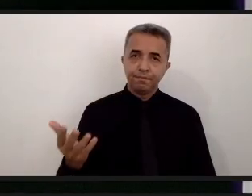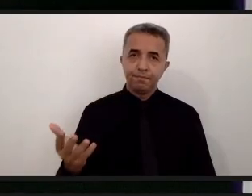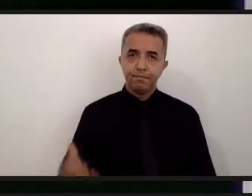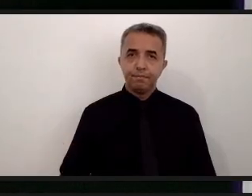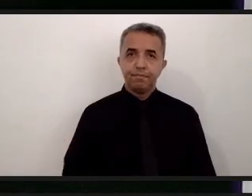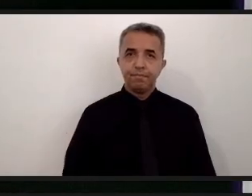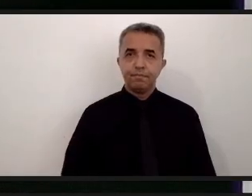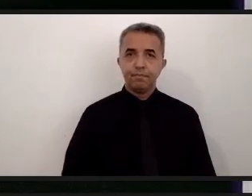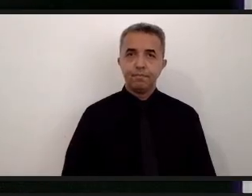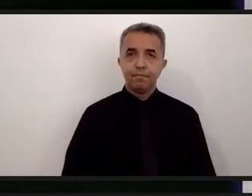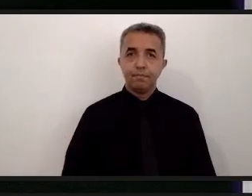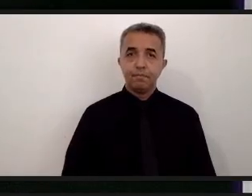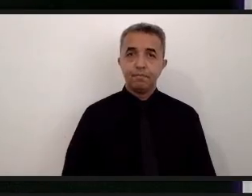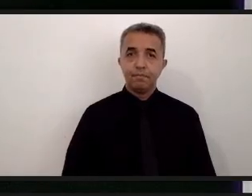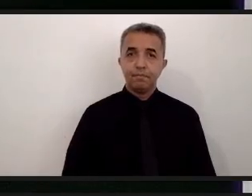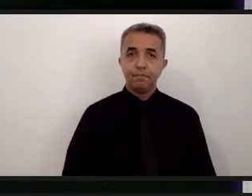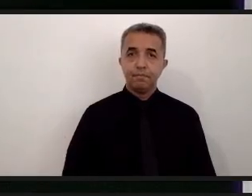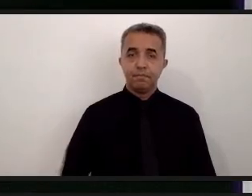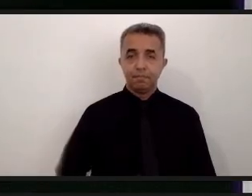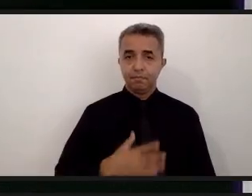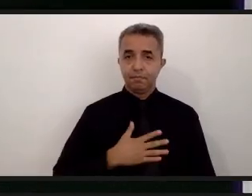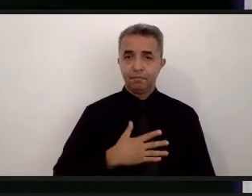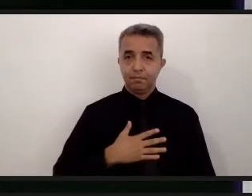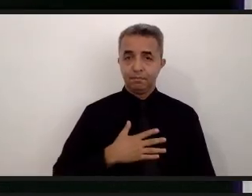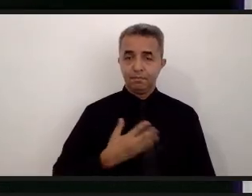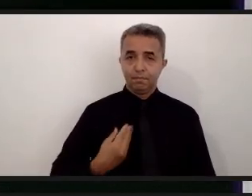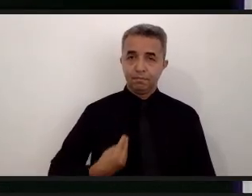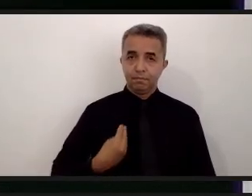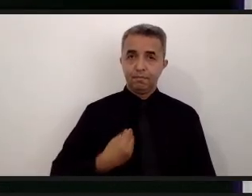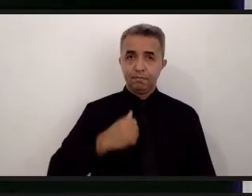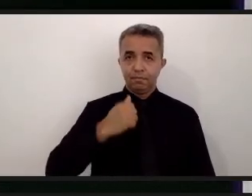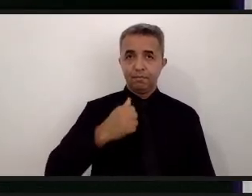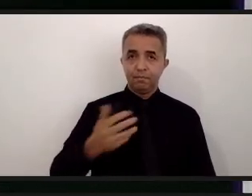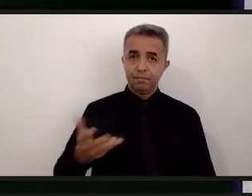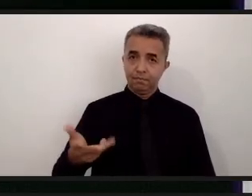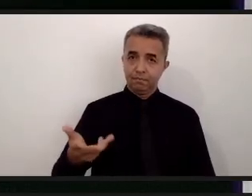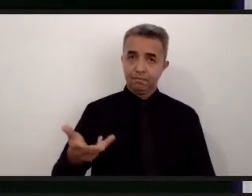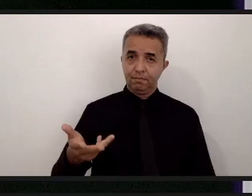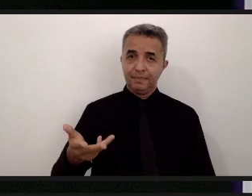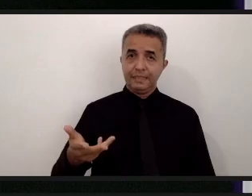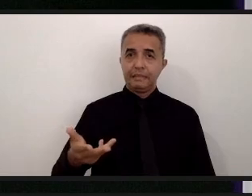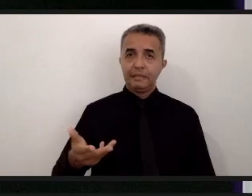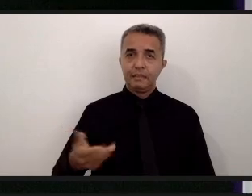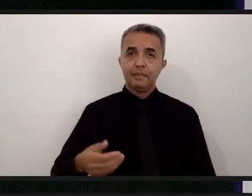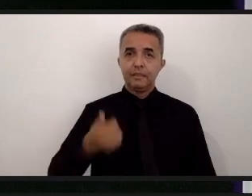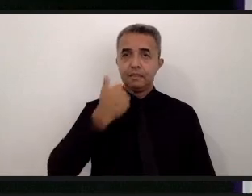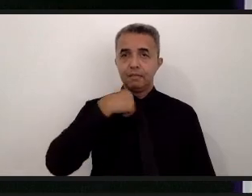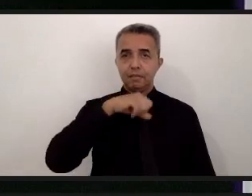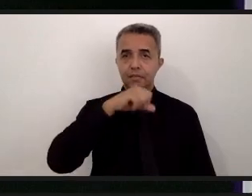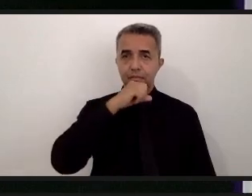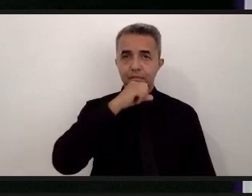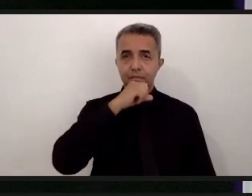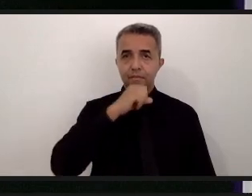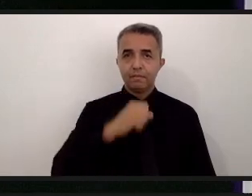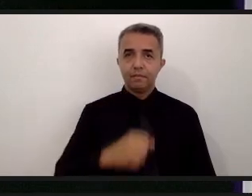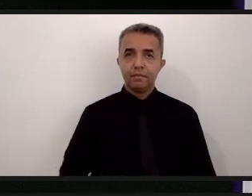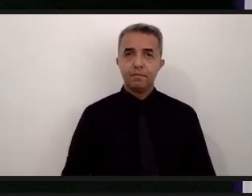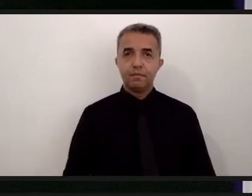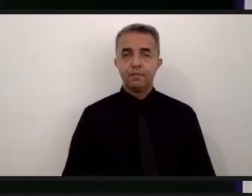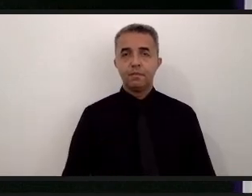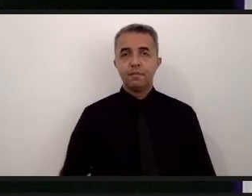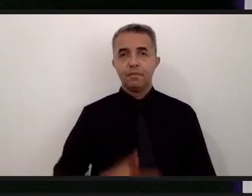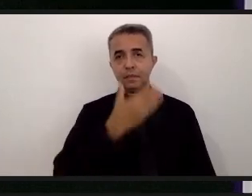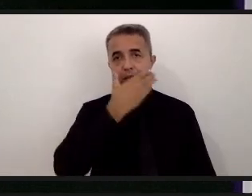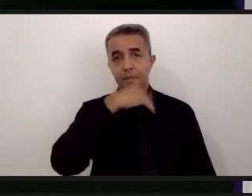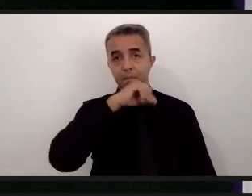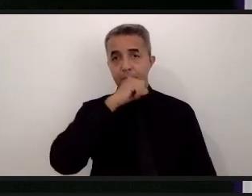Vou falar da minha vida, que é uma vida realmente muito corrida. Ser mãe, ser pai ao mesmo